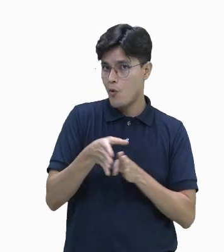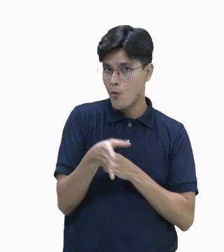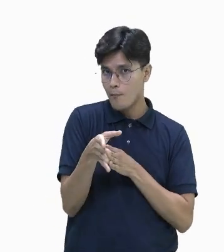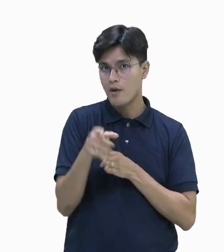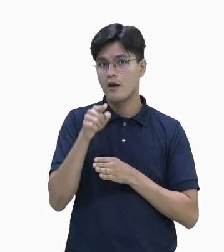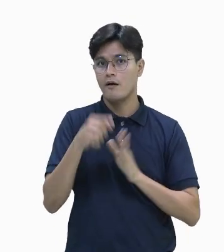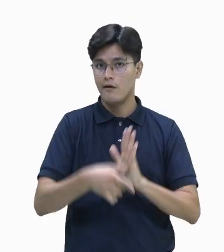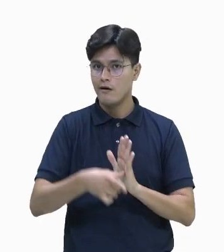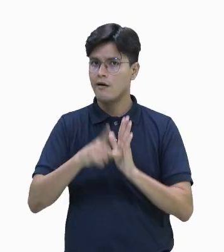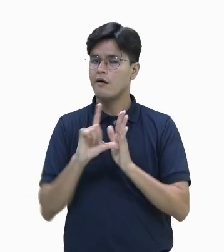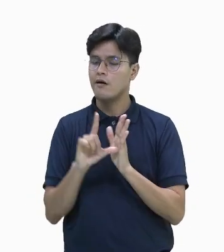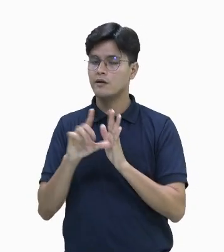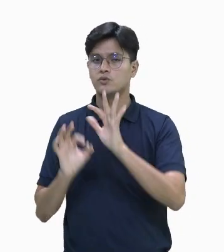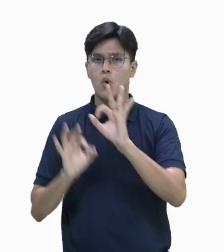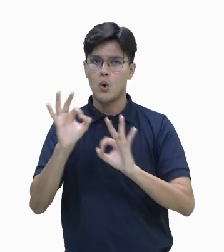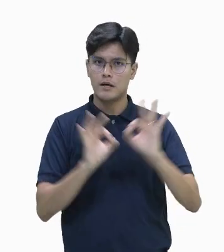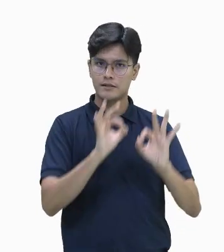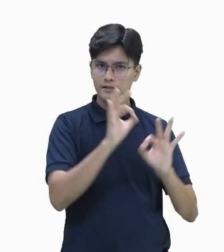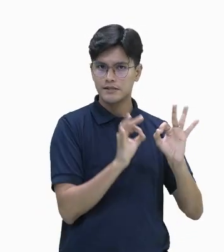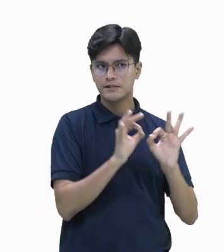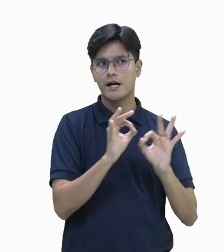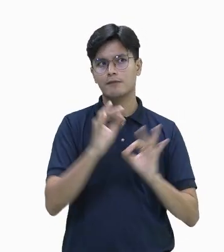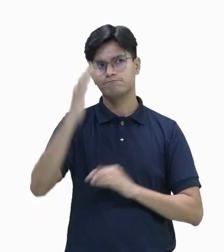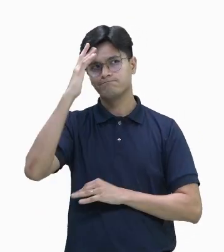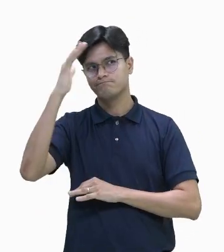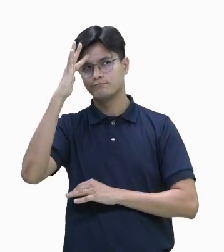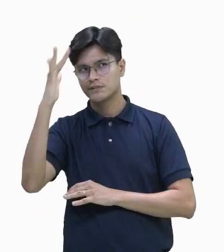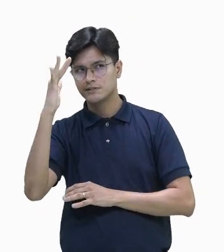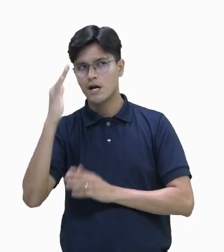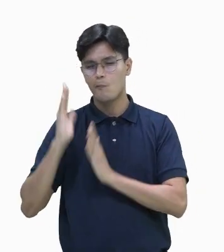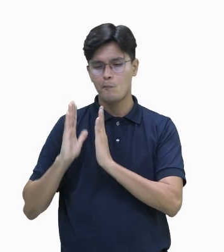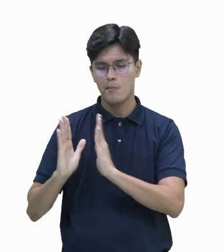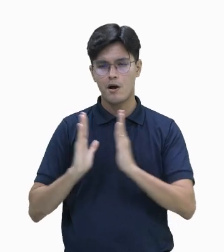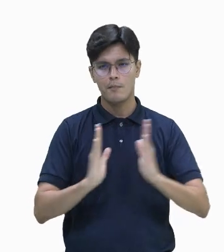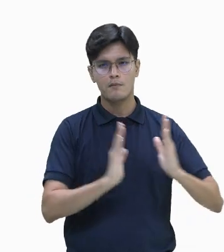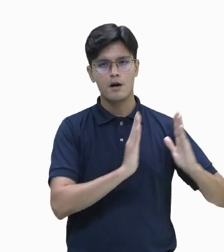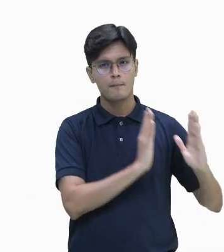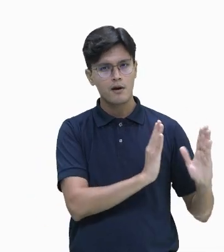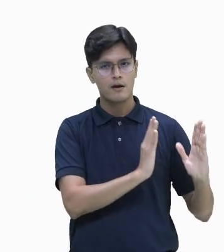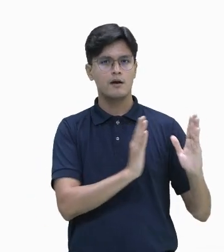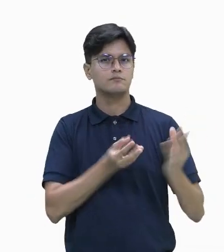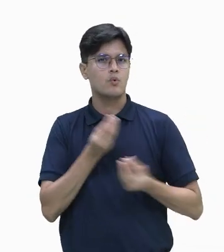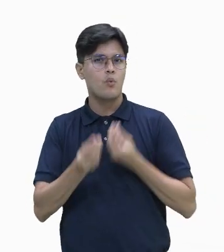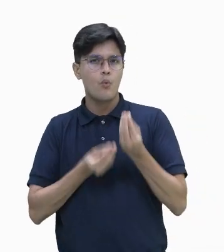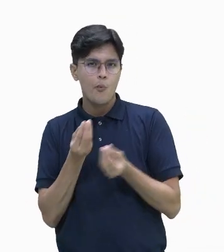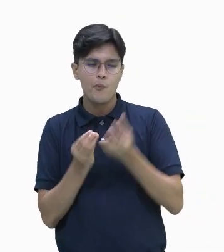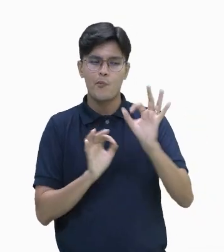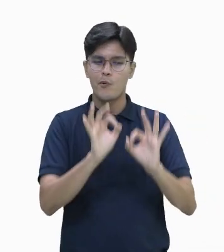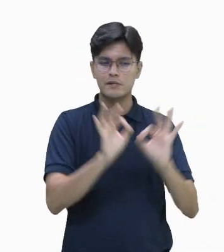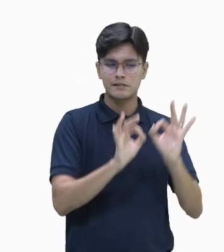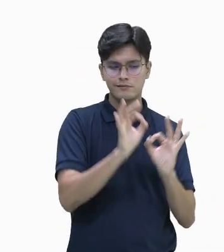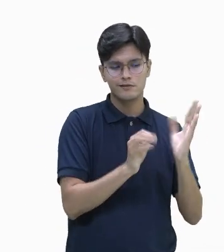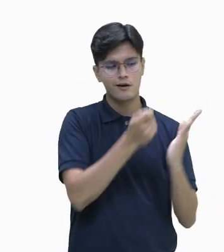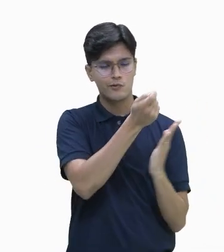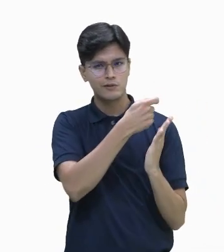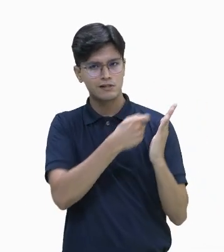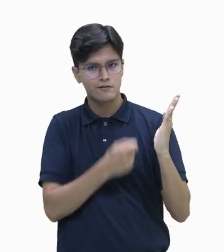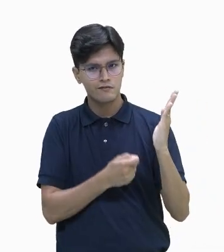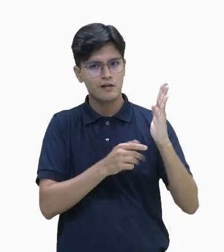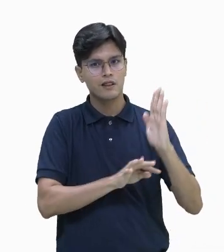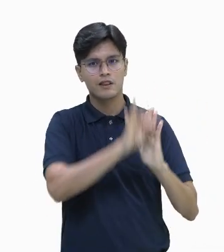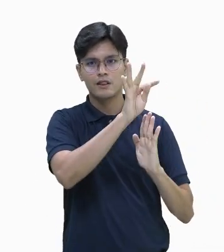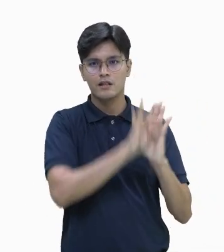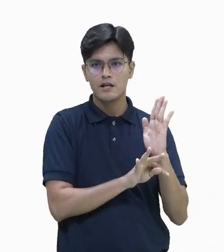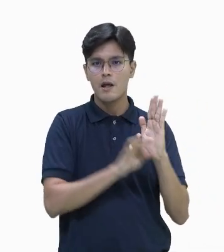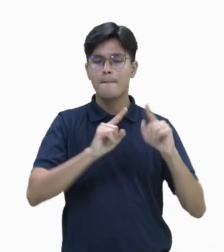planejar o seu texto, pensar passo a passo, o que você vai fazer constar em cada um desses pontos que nós colocamos aqui,